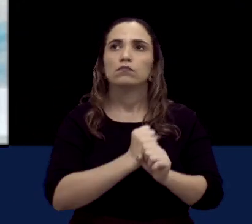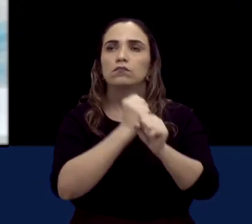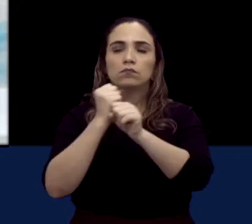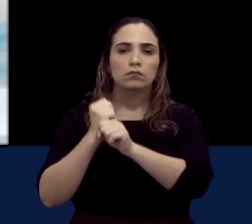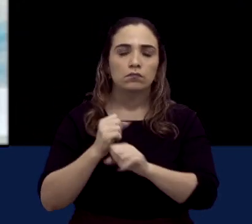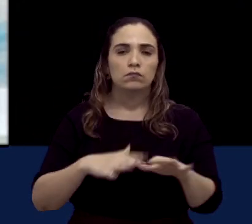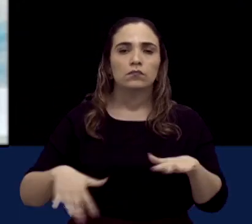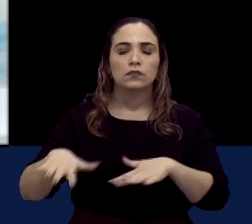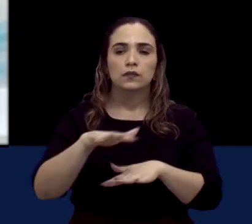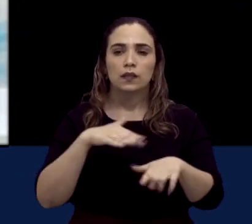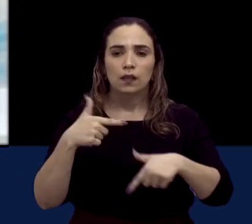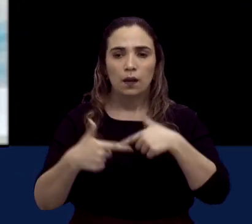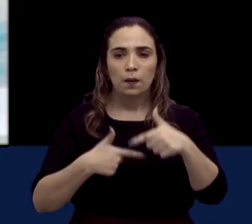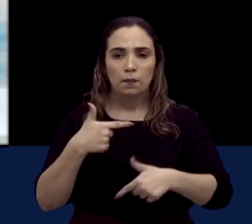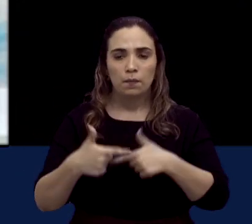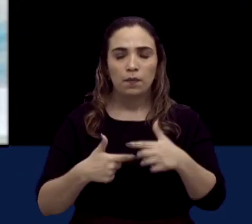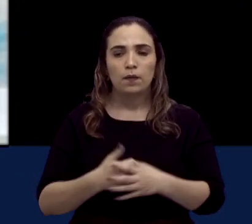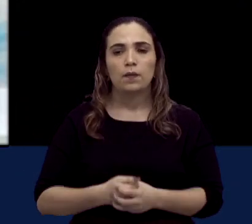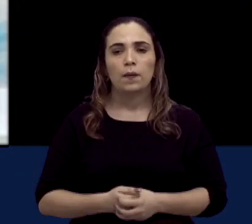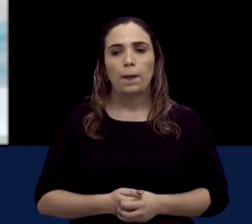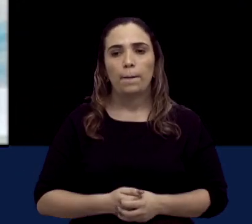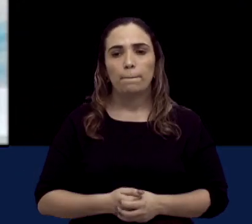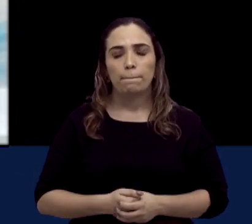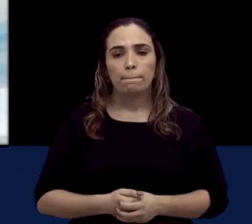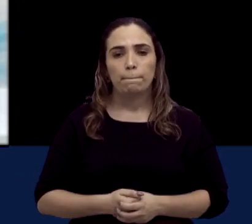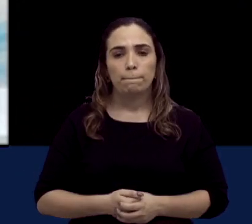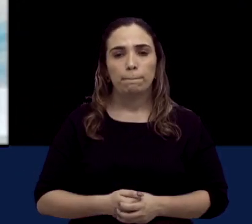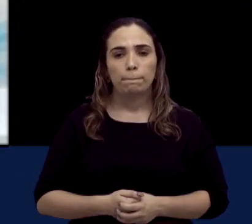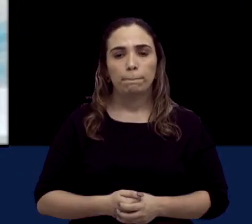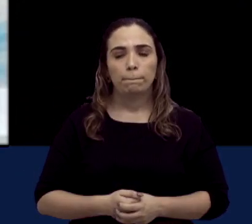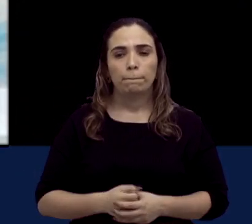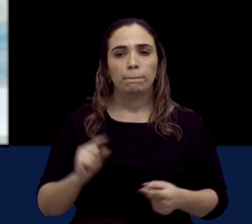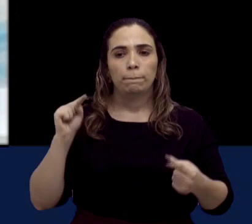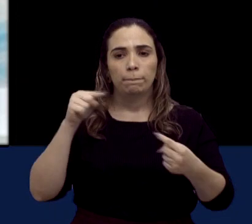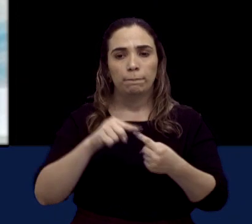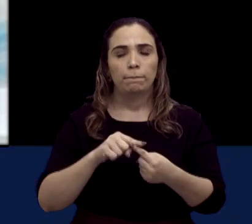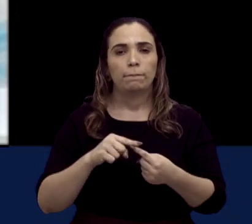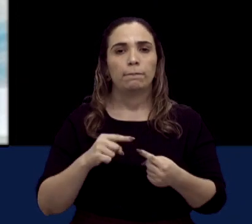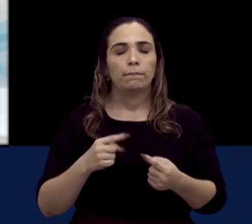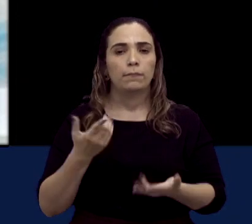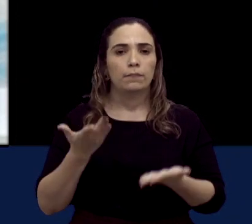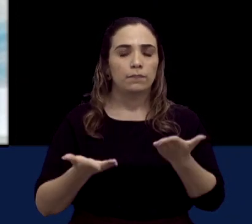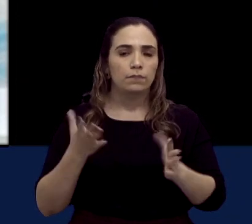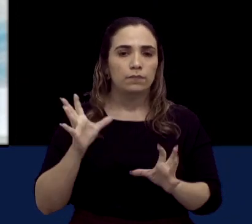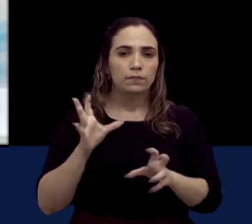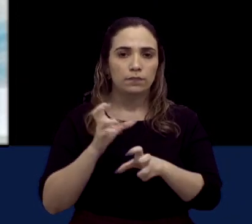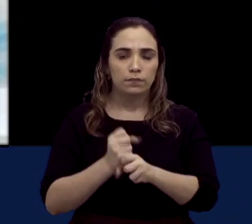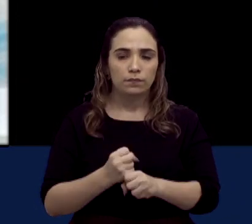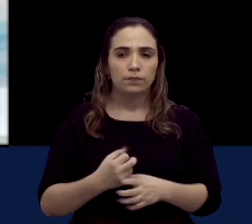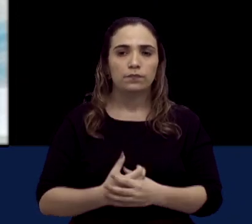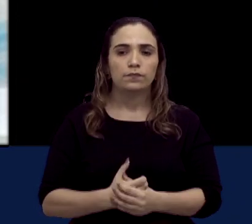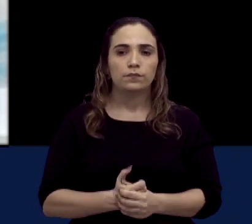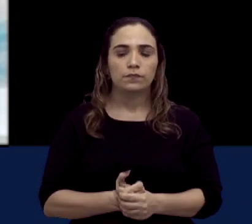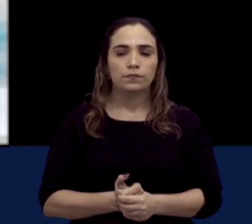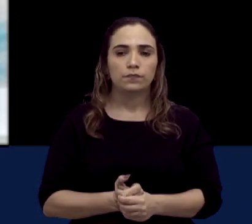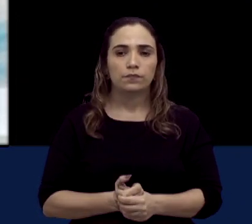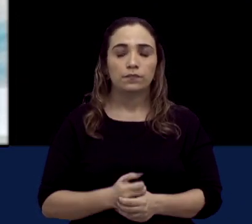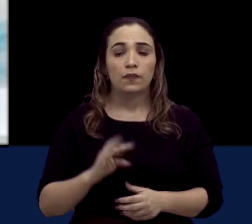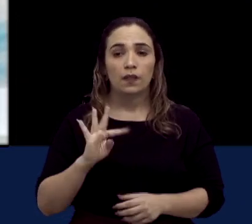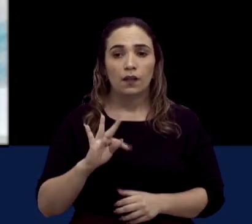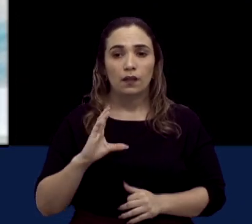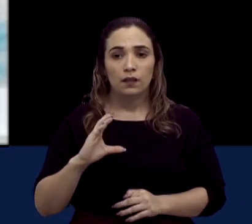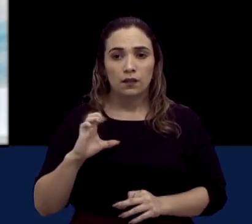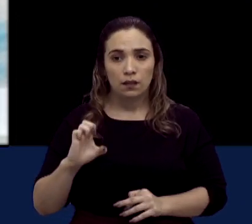processos de trabalho, contratualização por meio da definição de metas e prestação de contas, né? O do TCE chegou